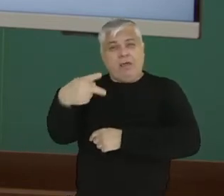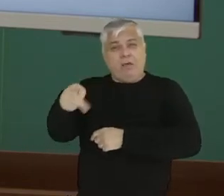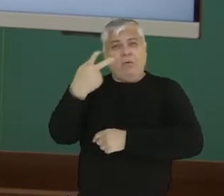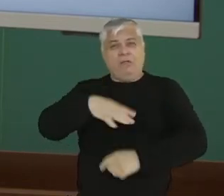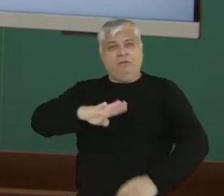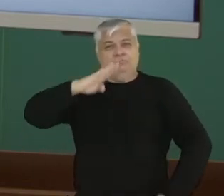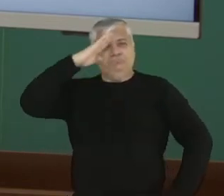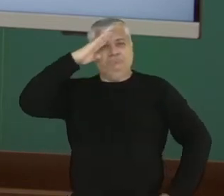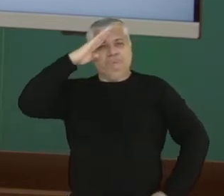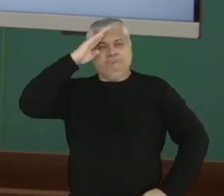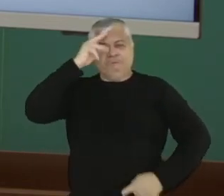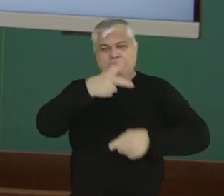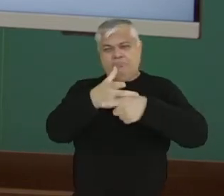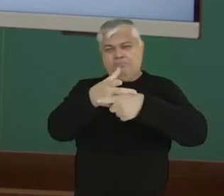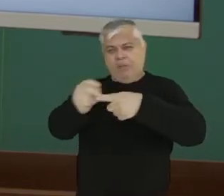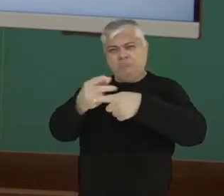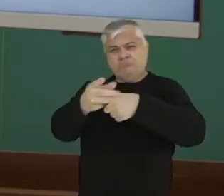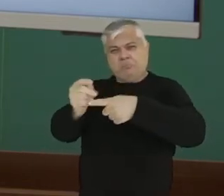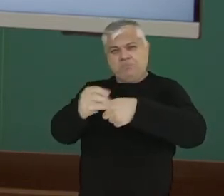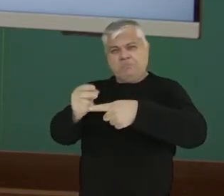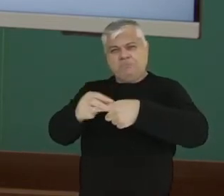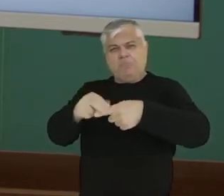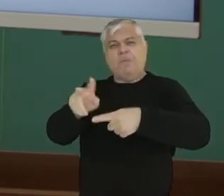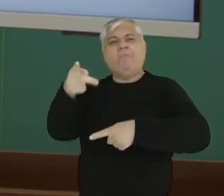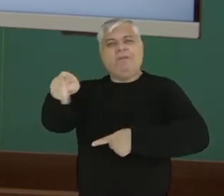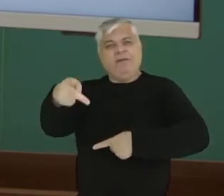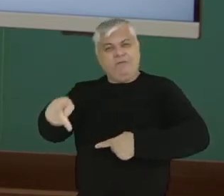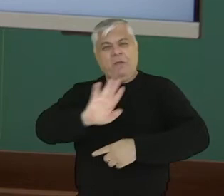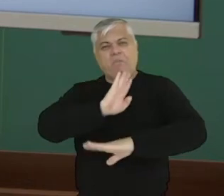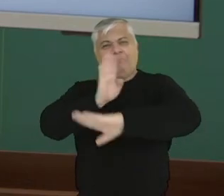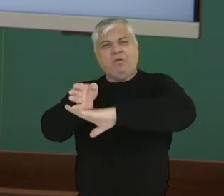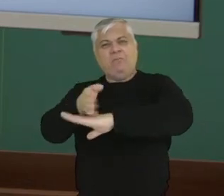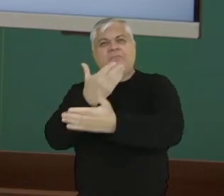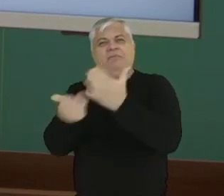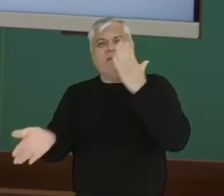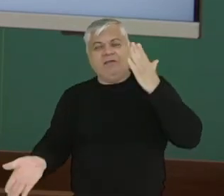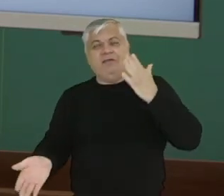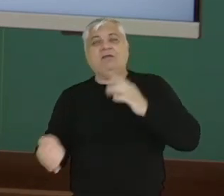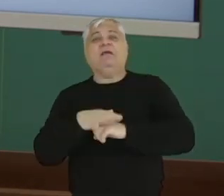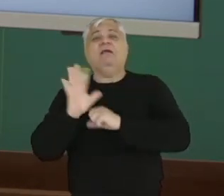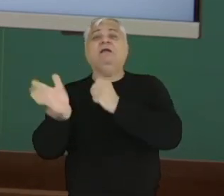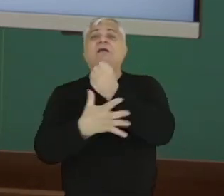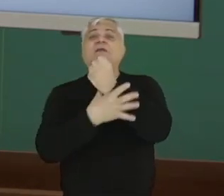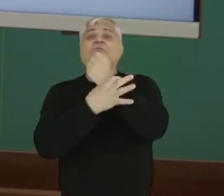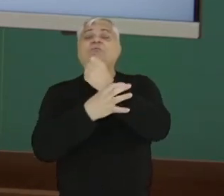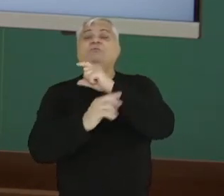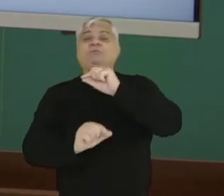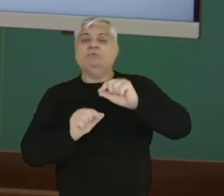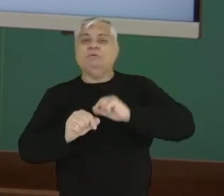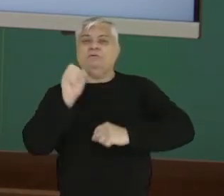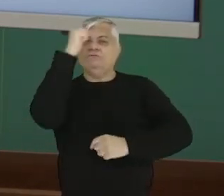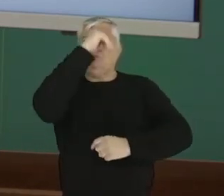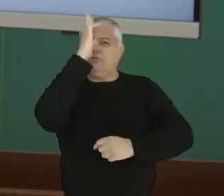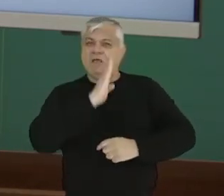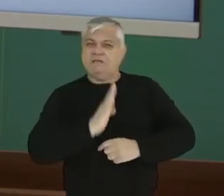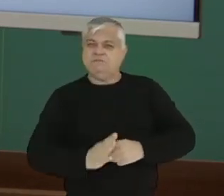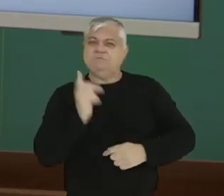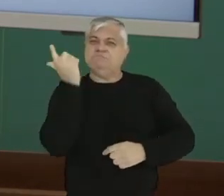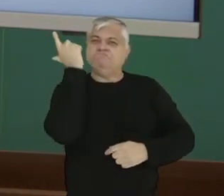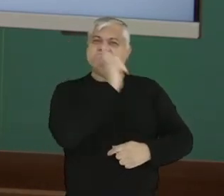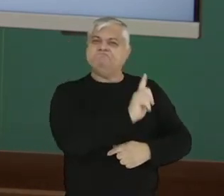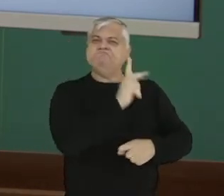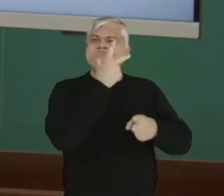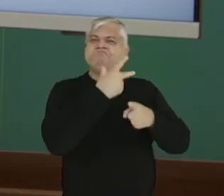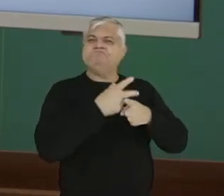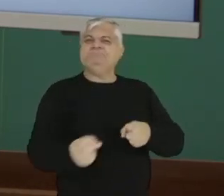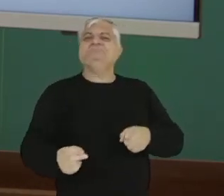Brasileiro venceu a Guerra do Paraguai em 1870, garantindo assim, né, essa vitória para o Brasil, um dos